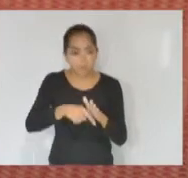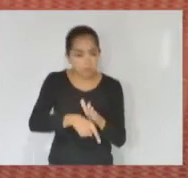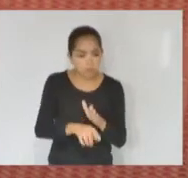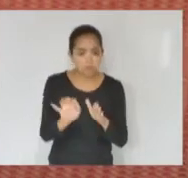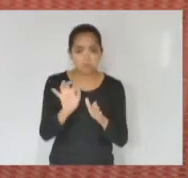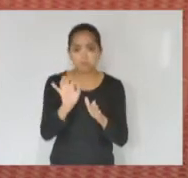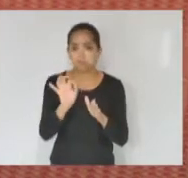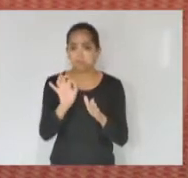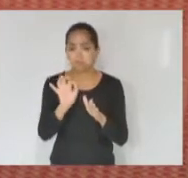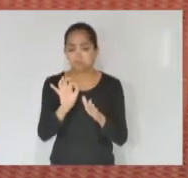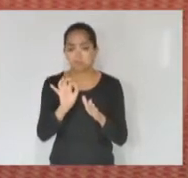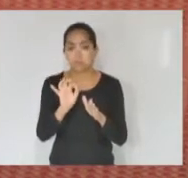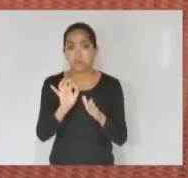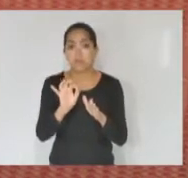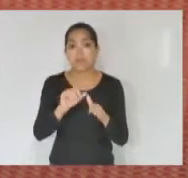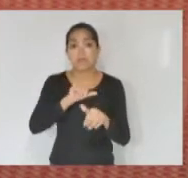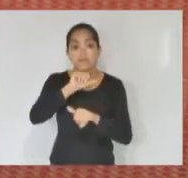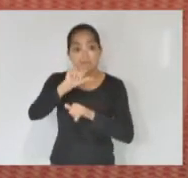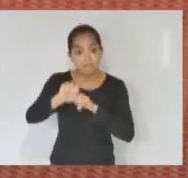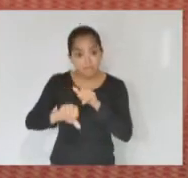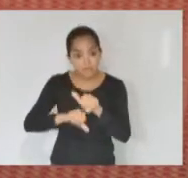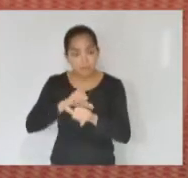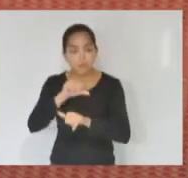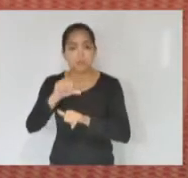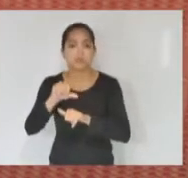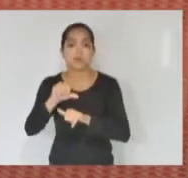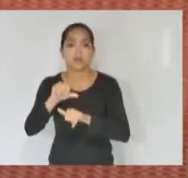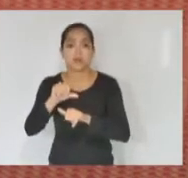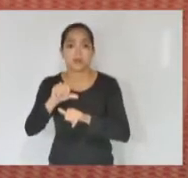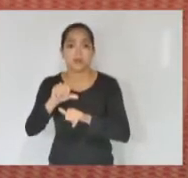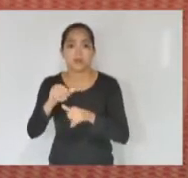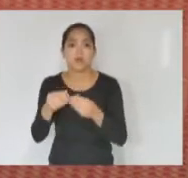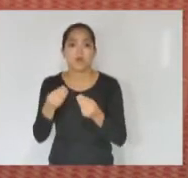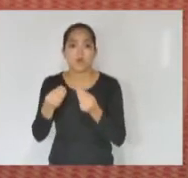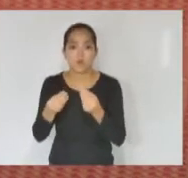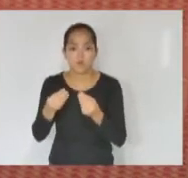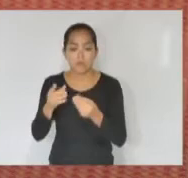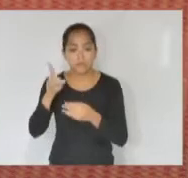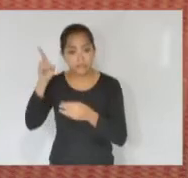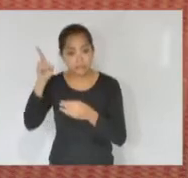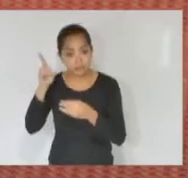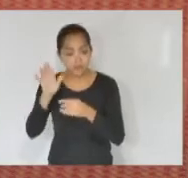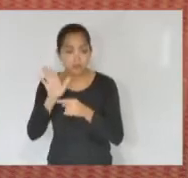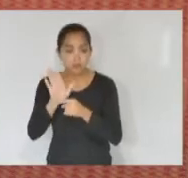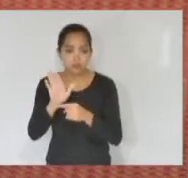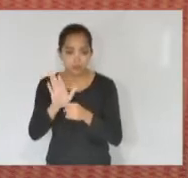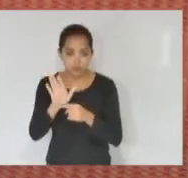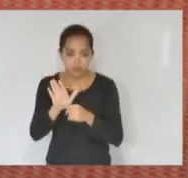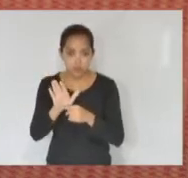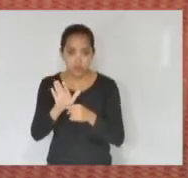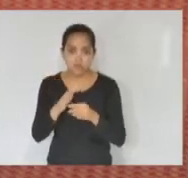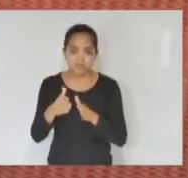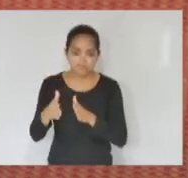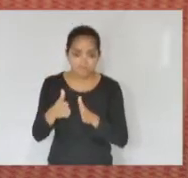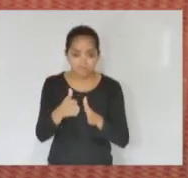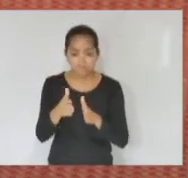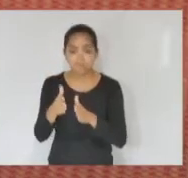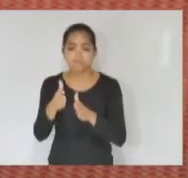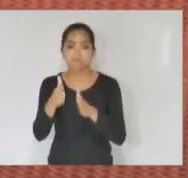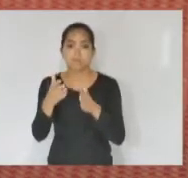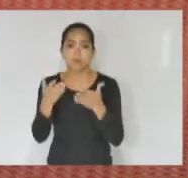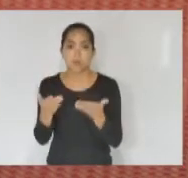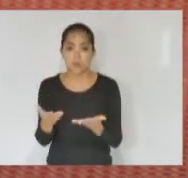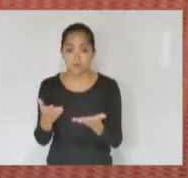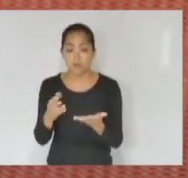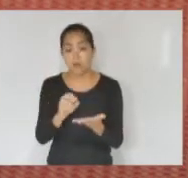sem amplitude, e transformar ela em algo que, queira Deus, consiga dar rumo à Previdência do Estado, ou